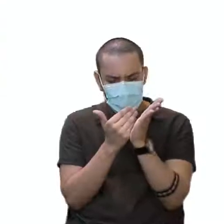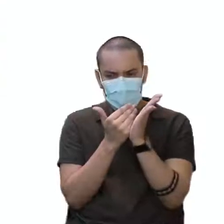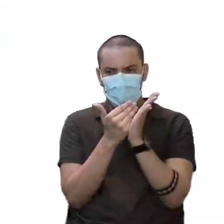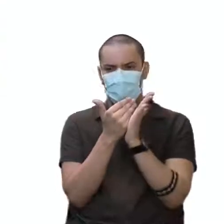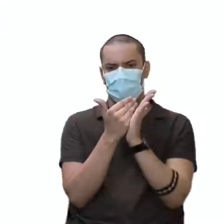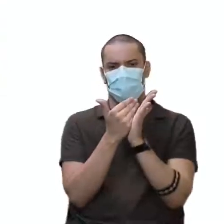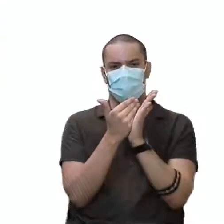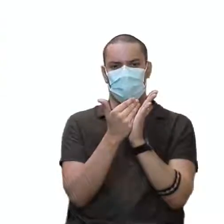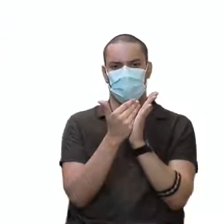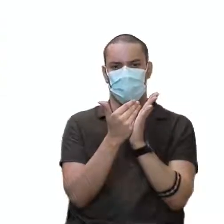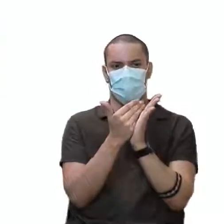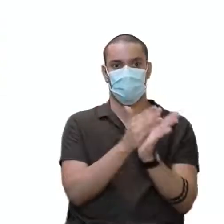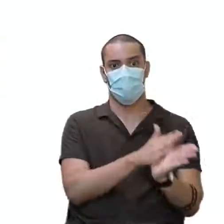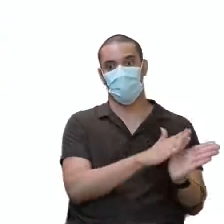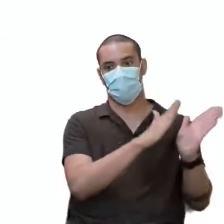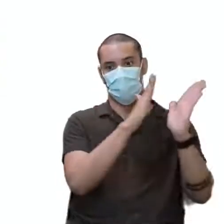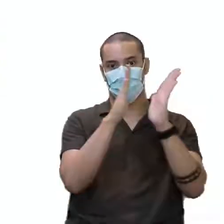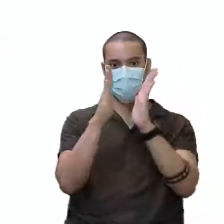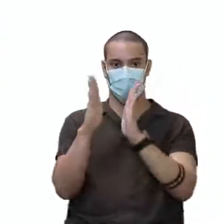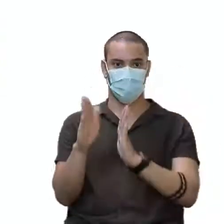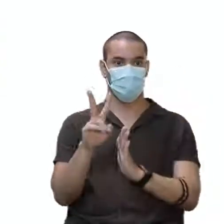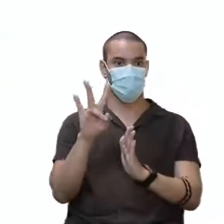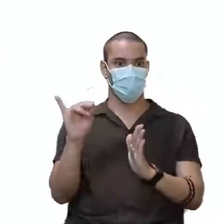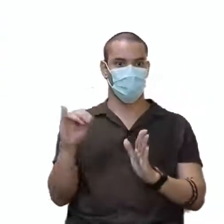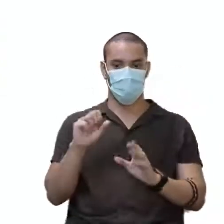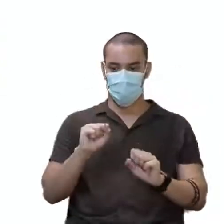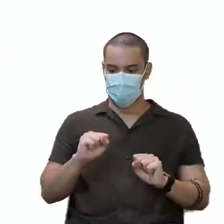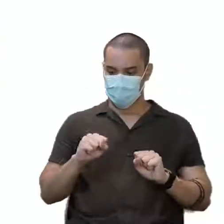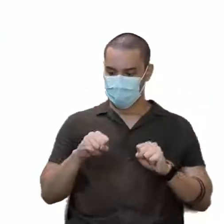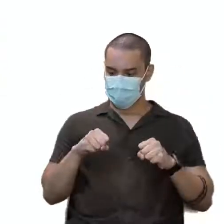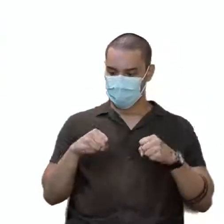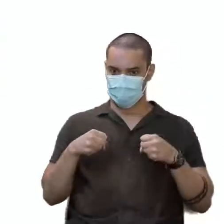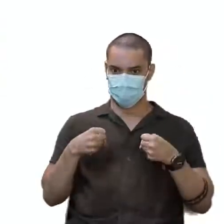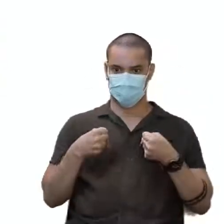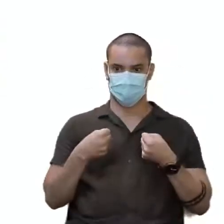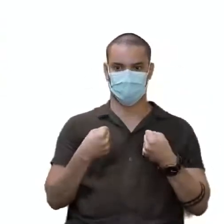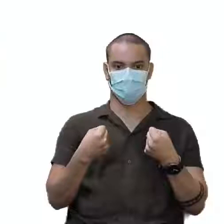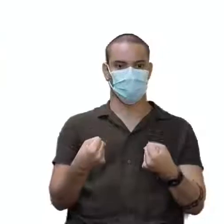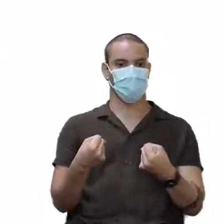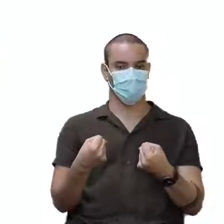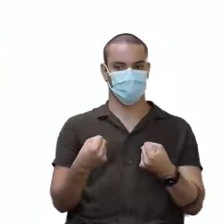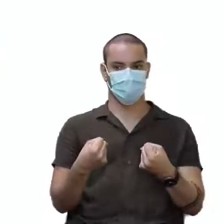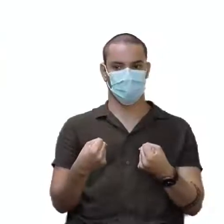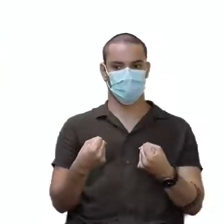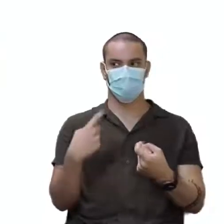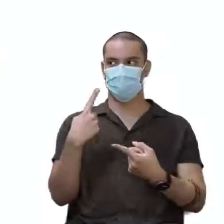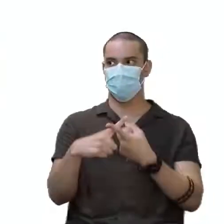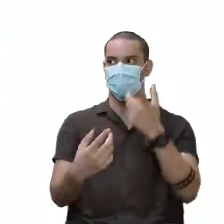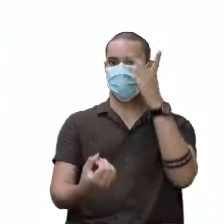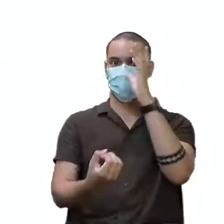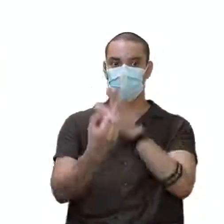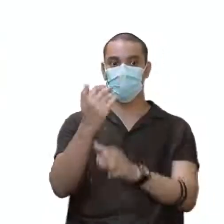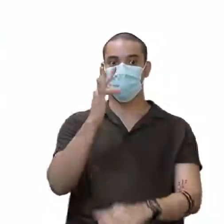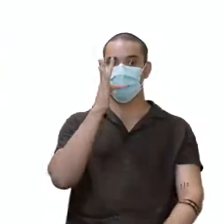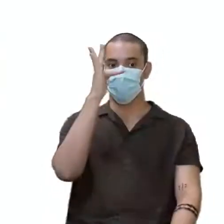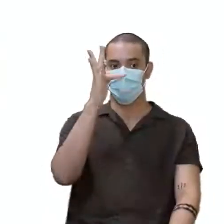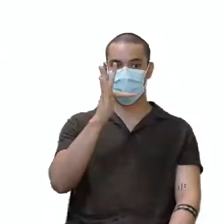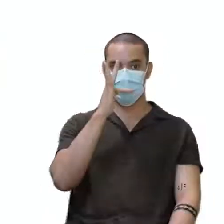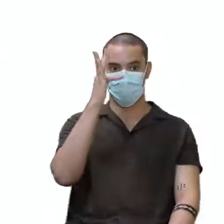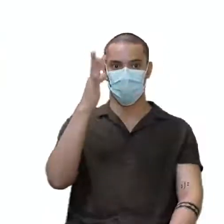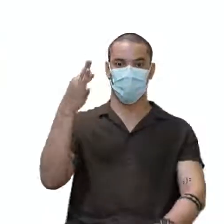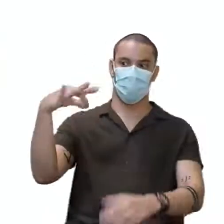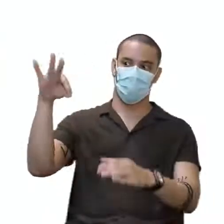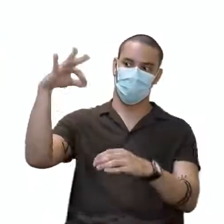gramíneas. Aí eles vão se estabelecendo, né? Como a gente falou lá, ó, quando surgem as florzinhas, aí vem